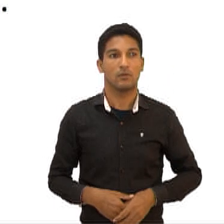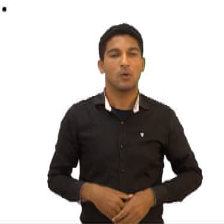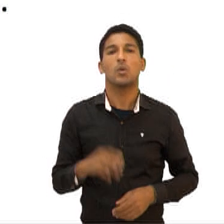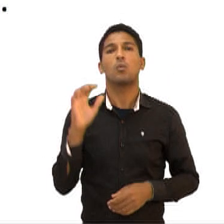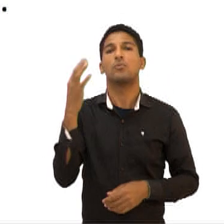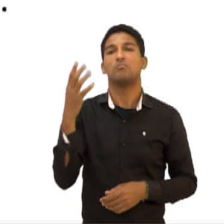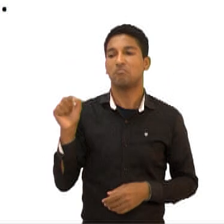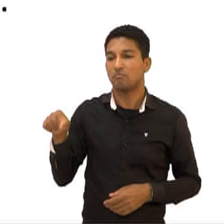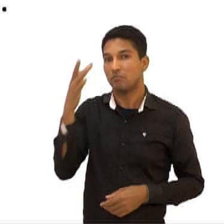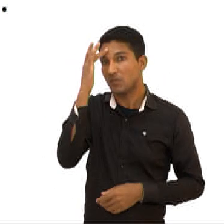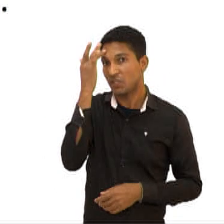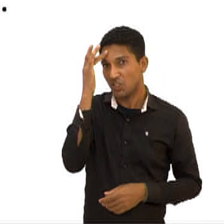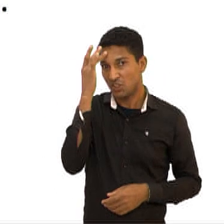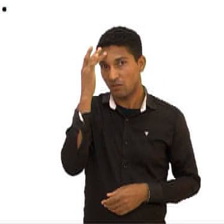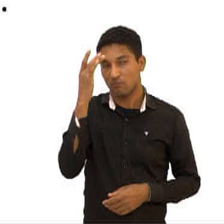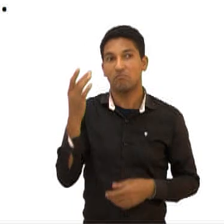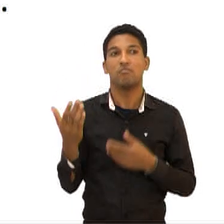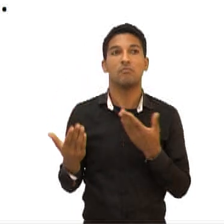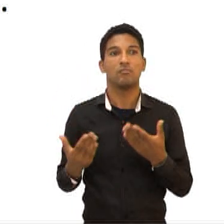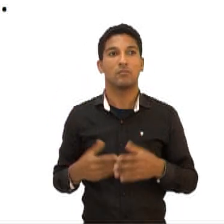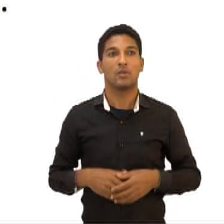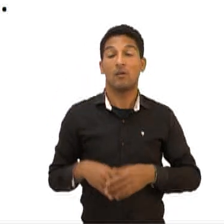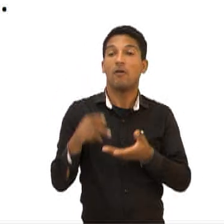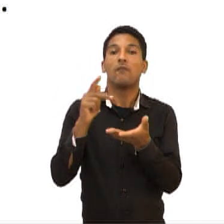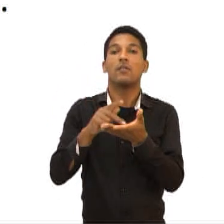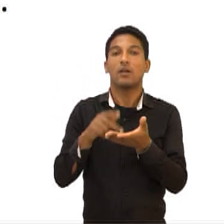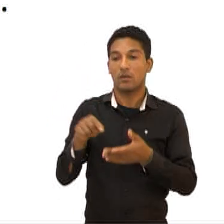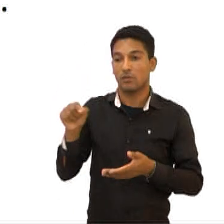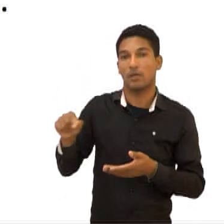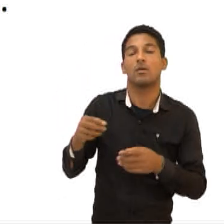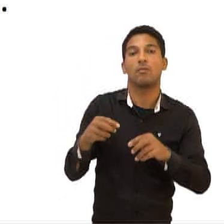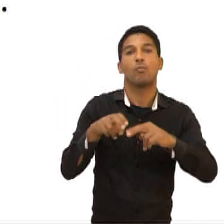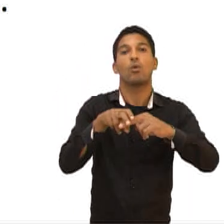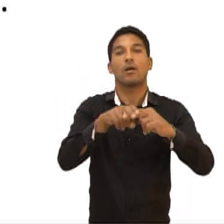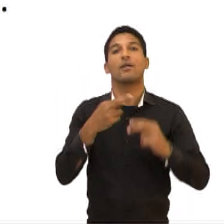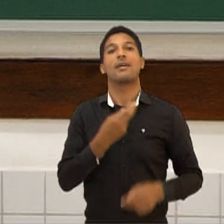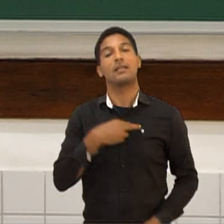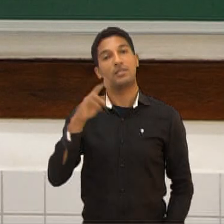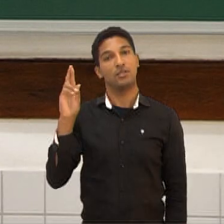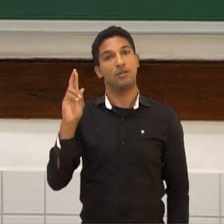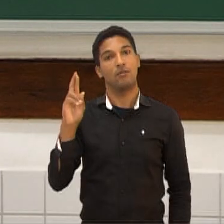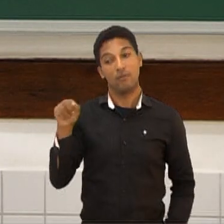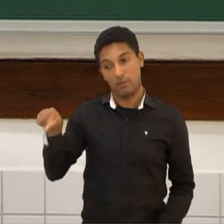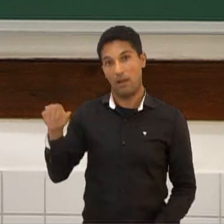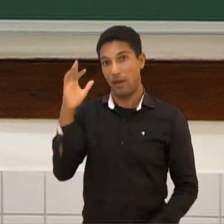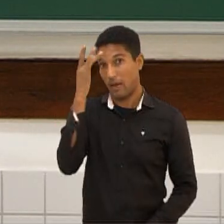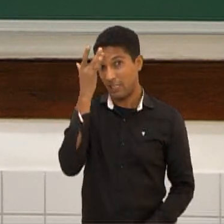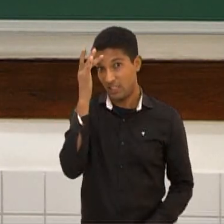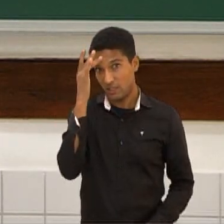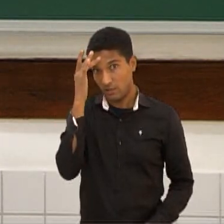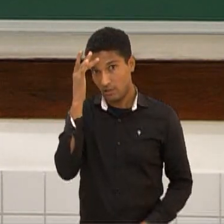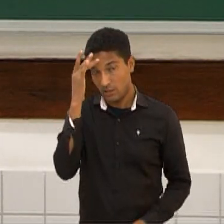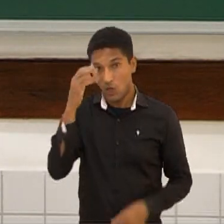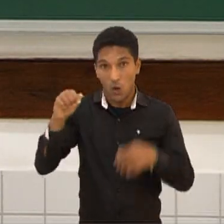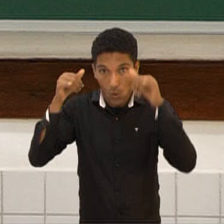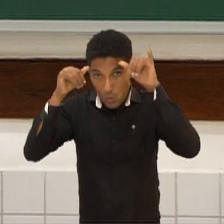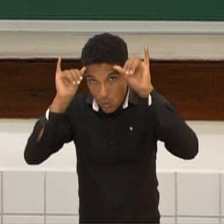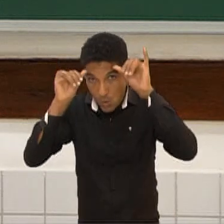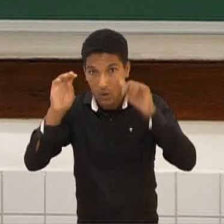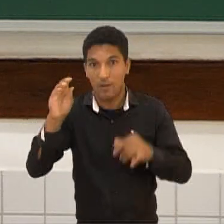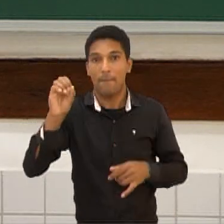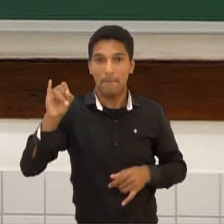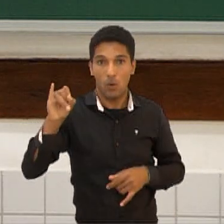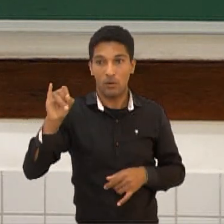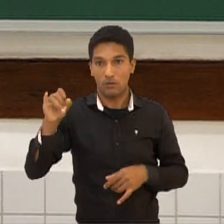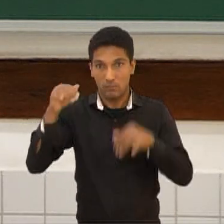maior rebanho do mundo? Na verdade, é por questões religiosas. Os bovinos lá são